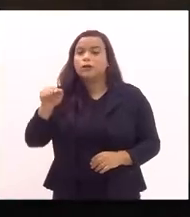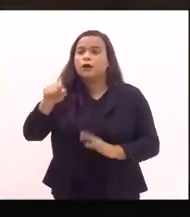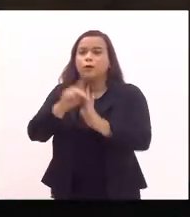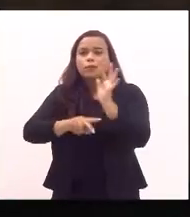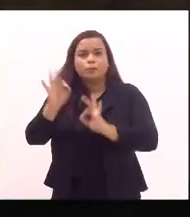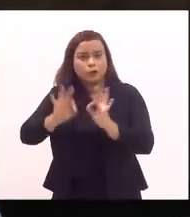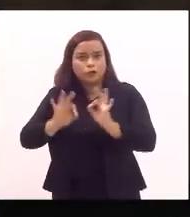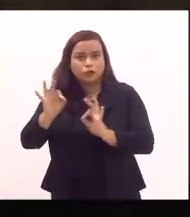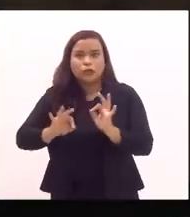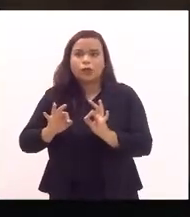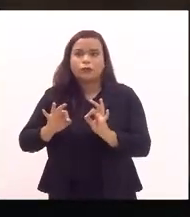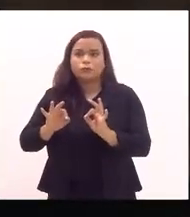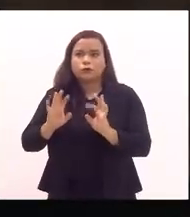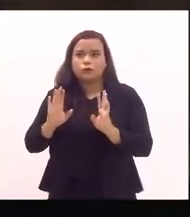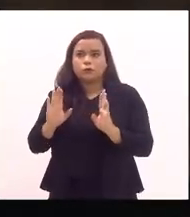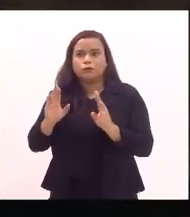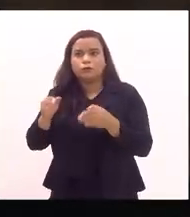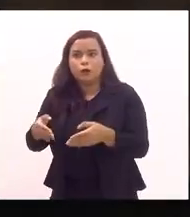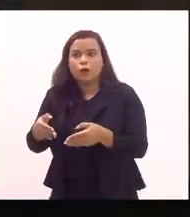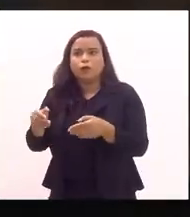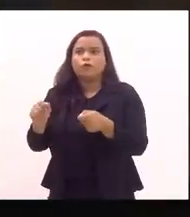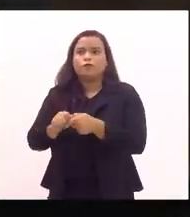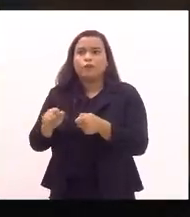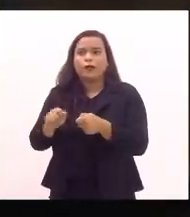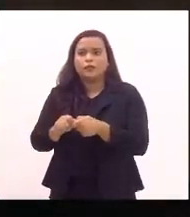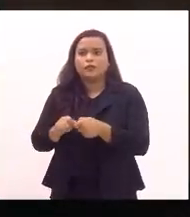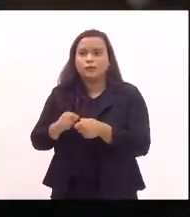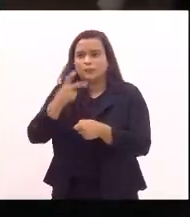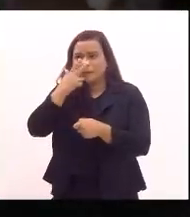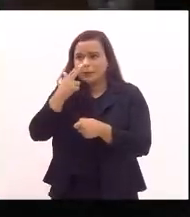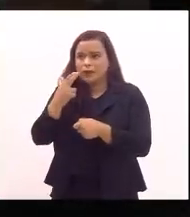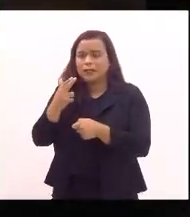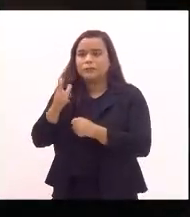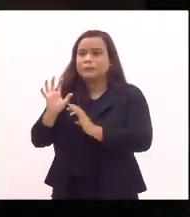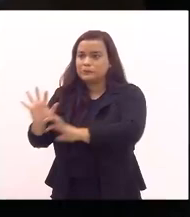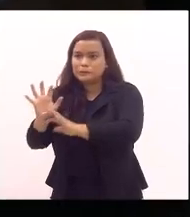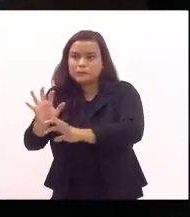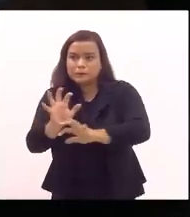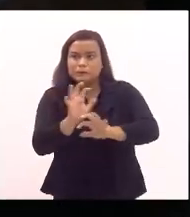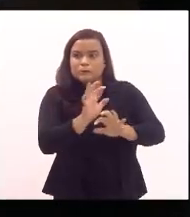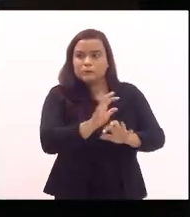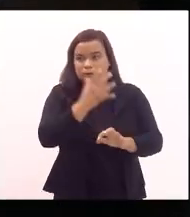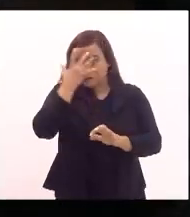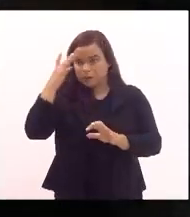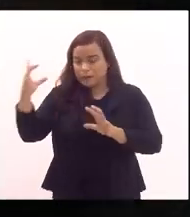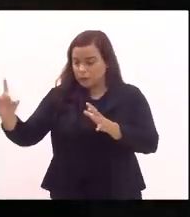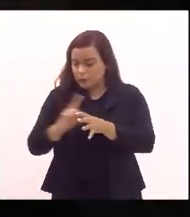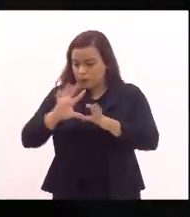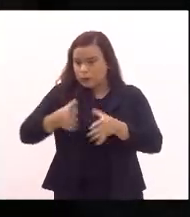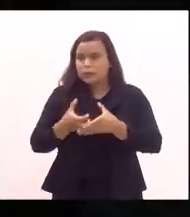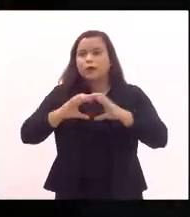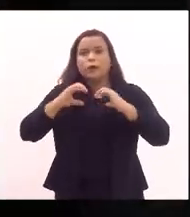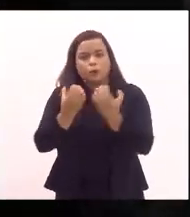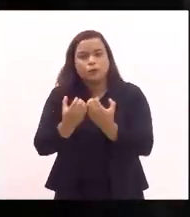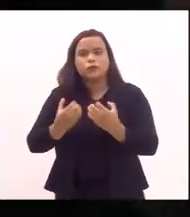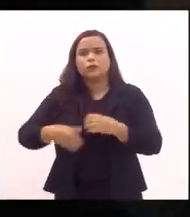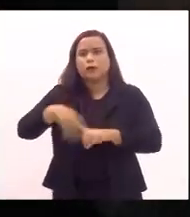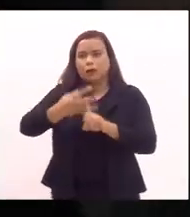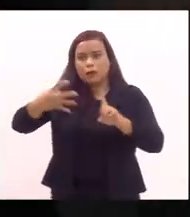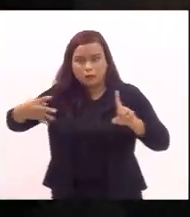não tem um viés de fazer com que as pessoas se tornem parte da comunidade LGBT